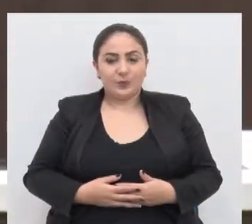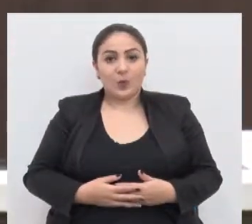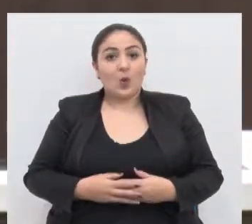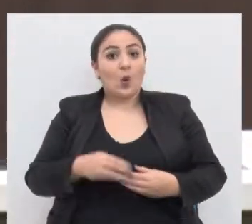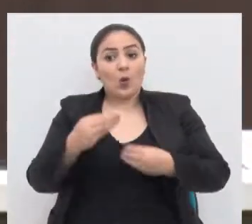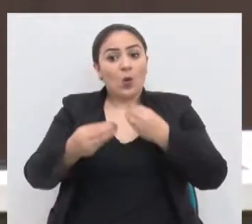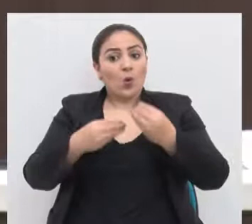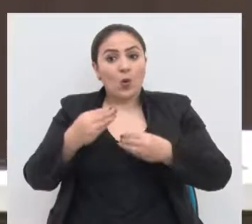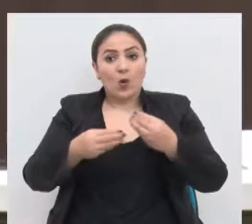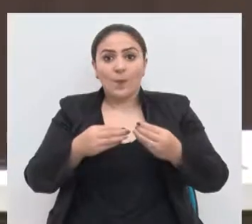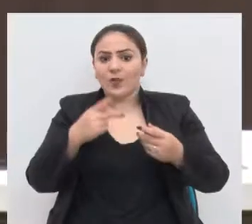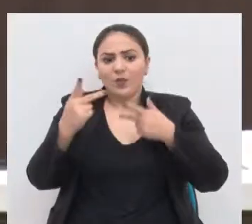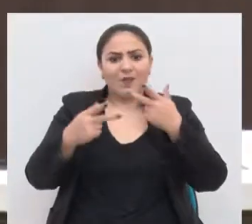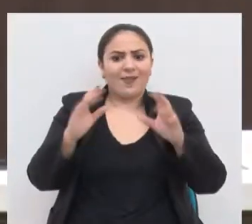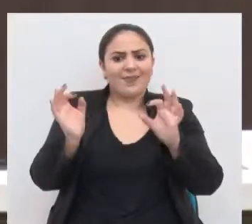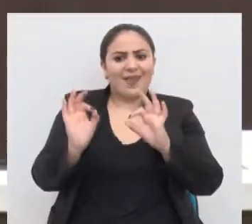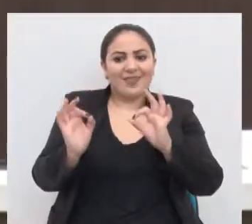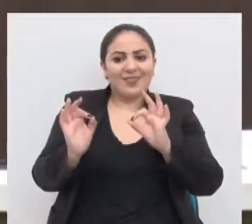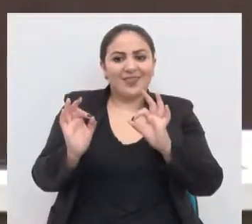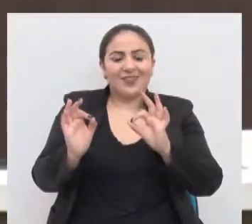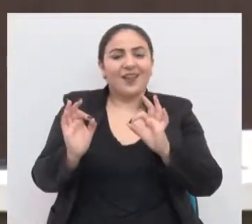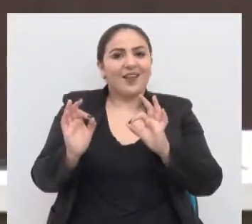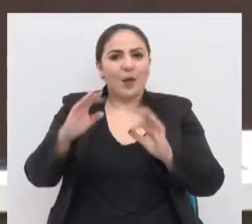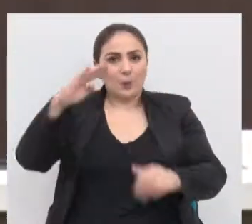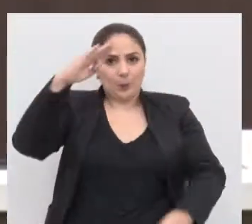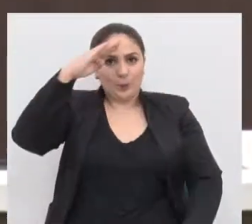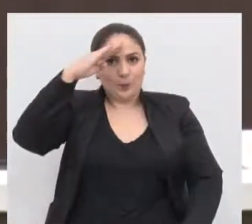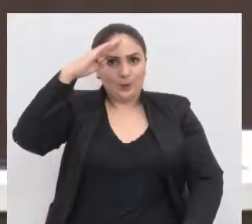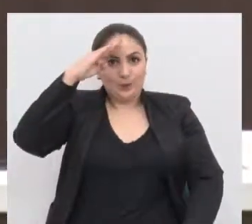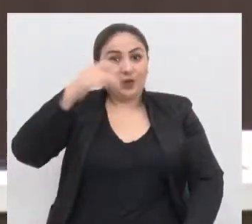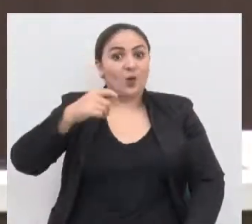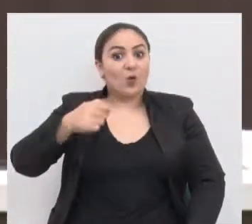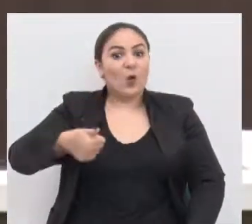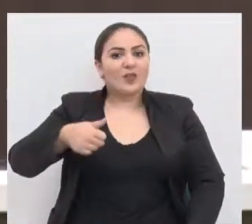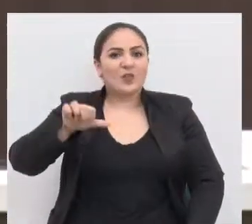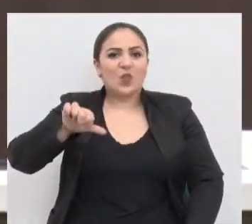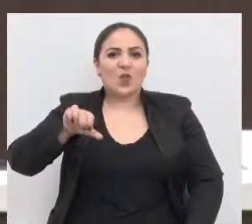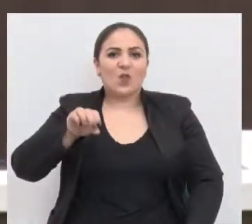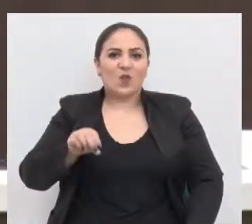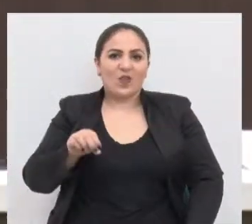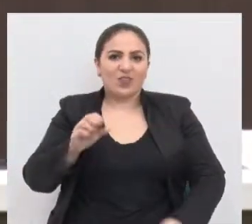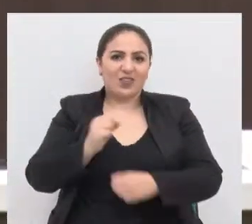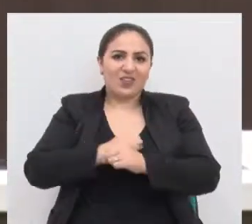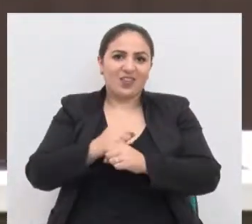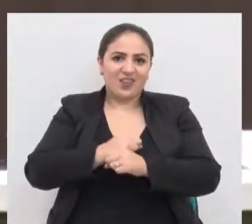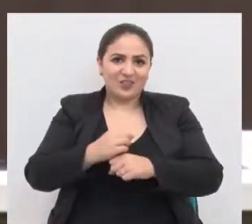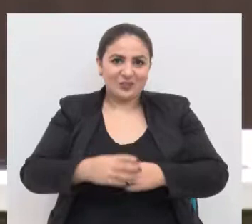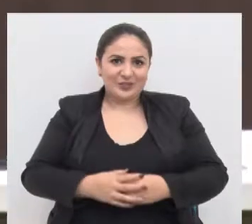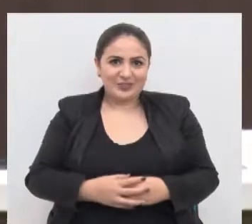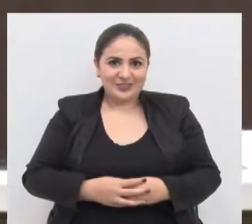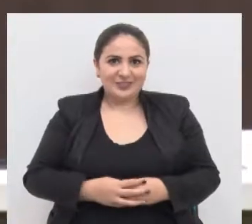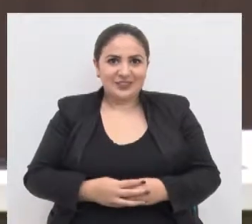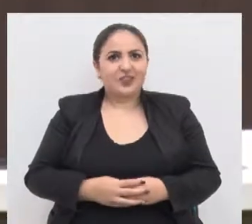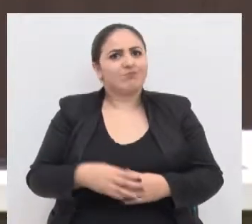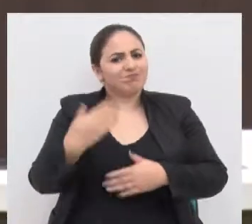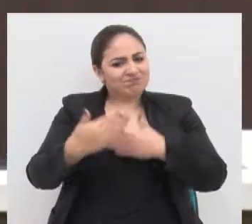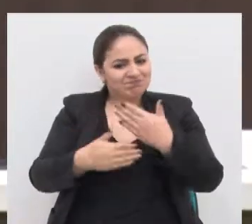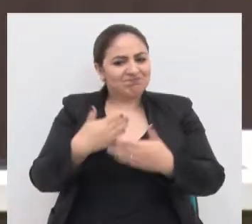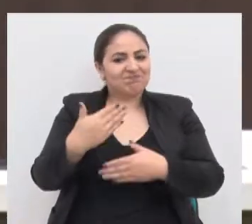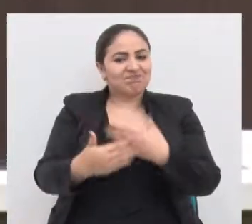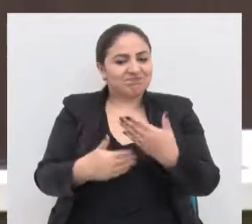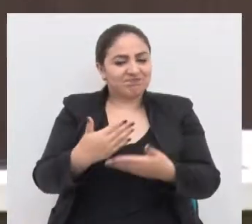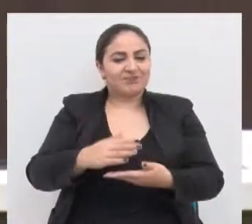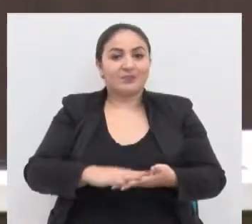Como não falar da Brigada Militar, do quartel da Brigada Militar, que são quase 90 anos, ajudando também no